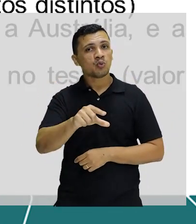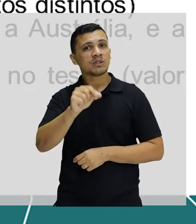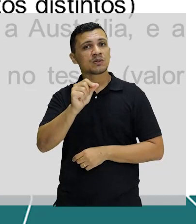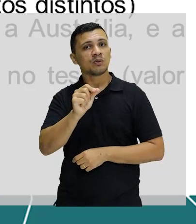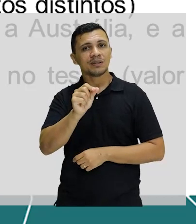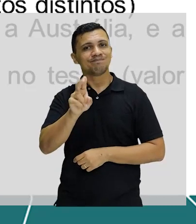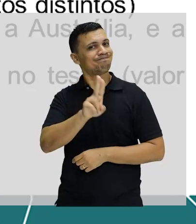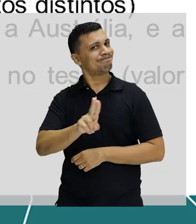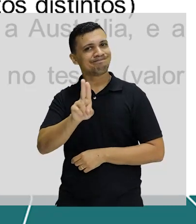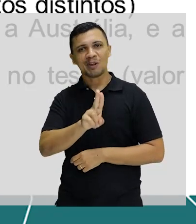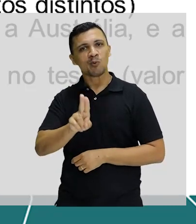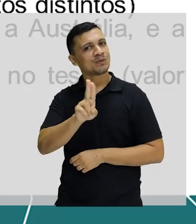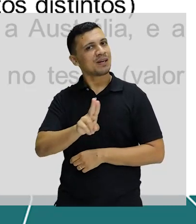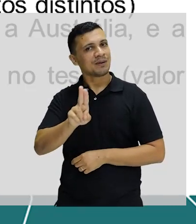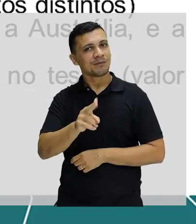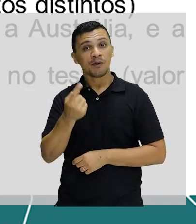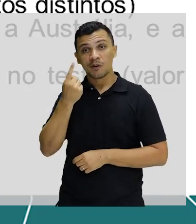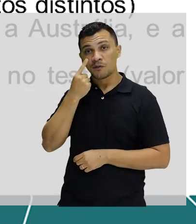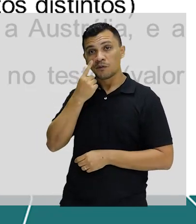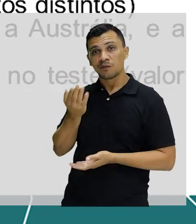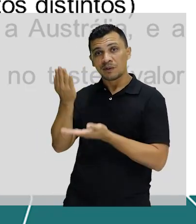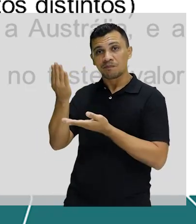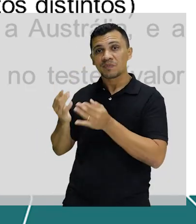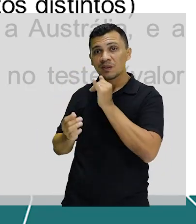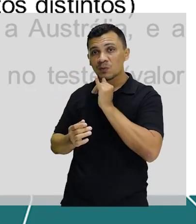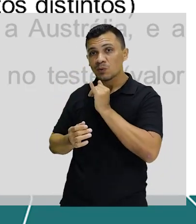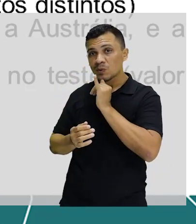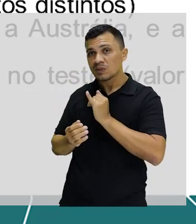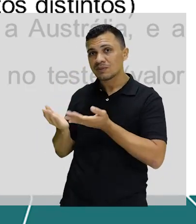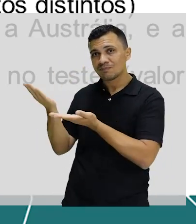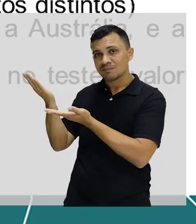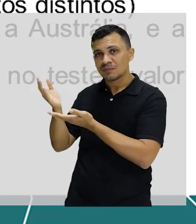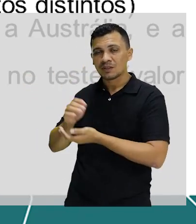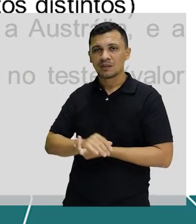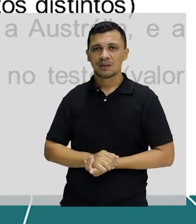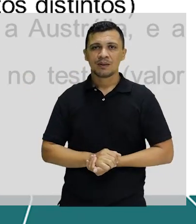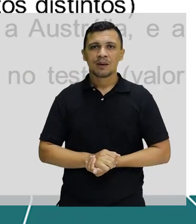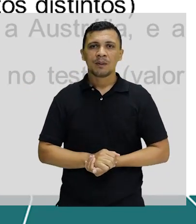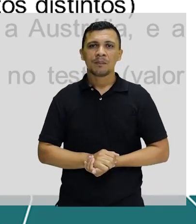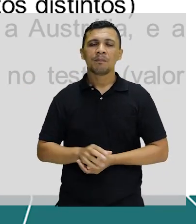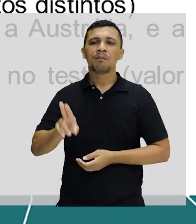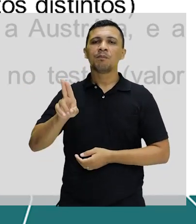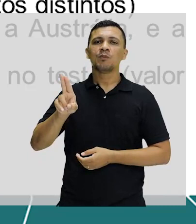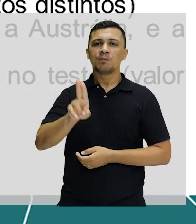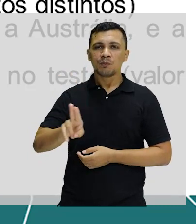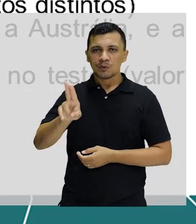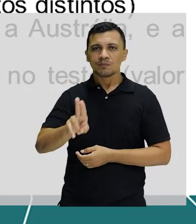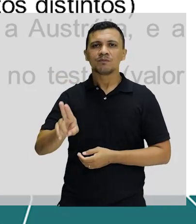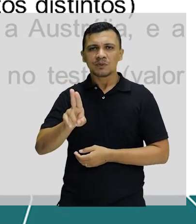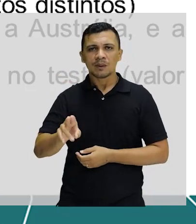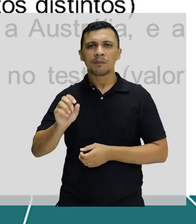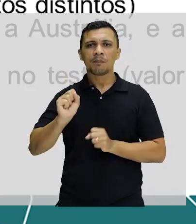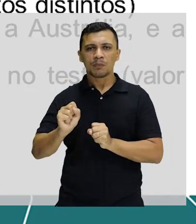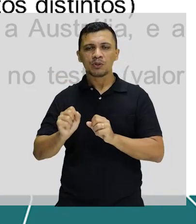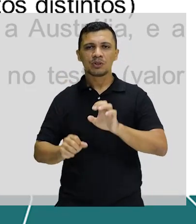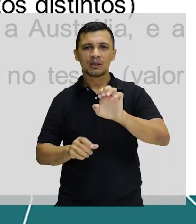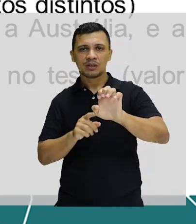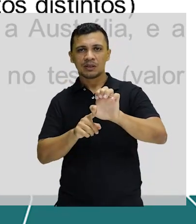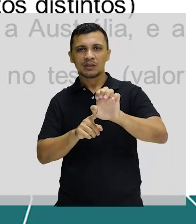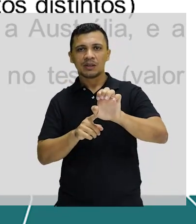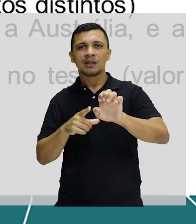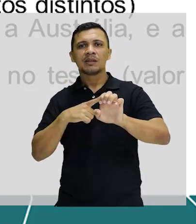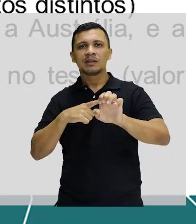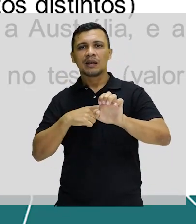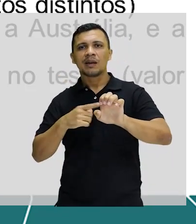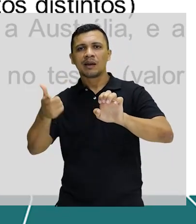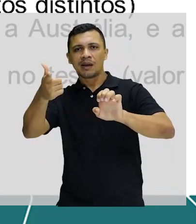da vírgula facultativa. A vírgula pode ser usada antes da conjunção i, quando houver sujeitos distintos, repetição